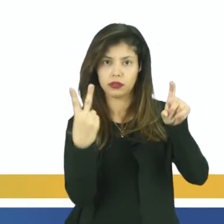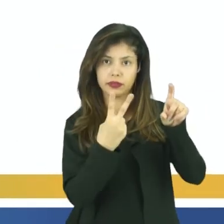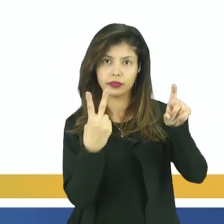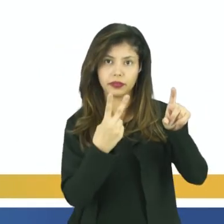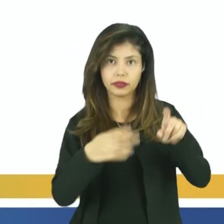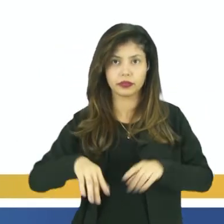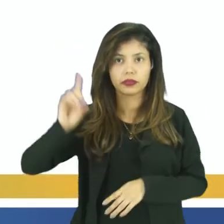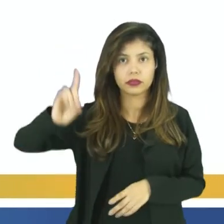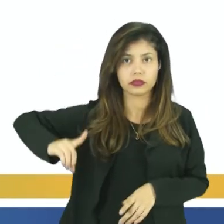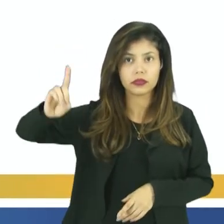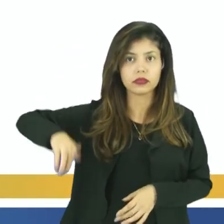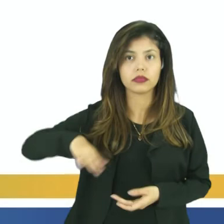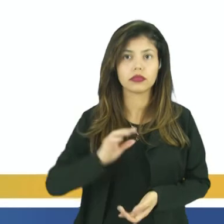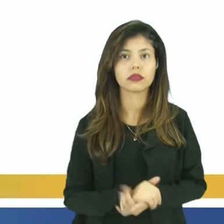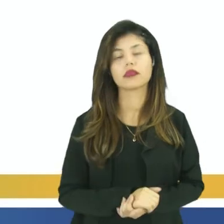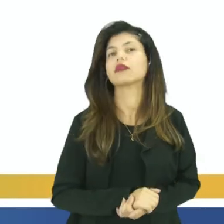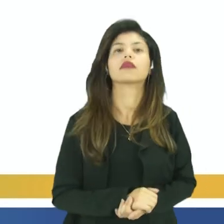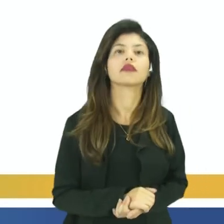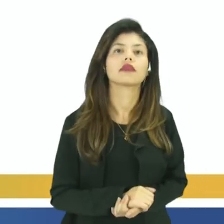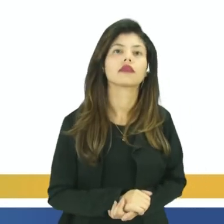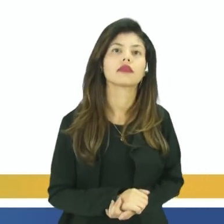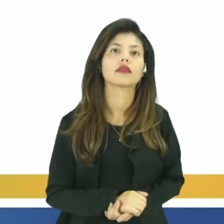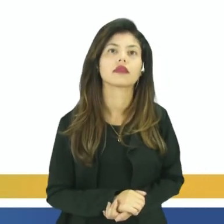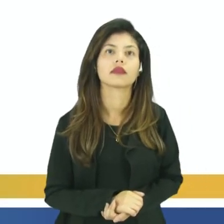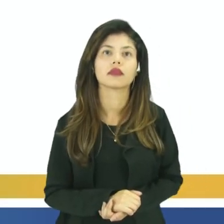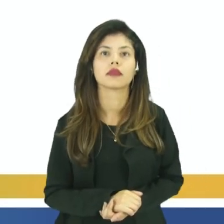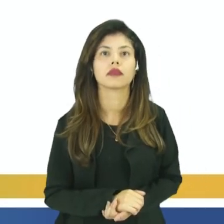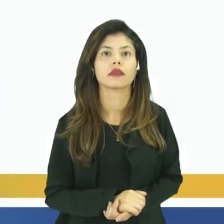incógnita aí da ferramenta do Excel.